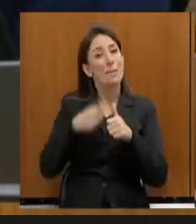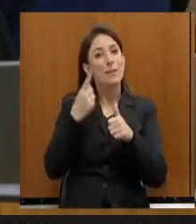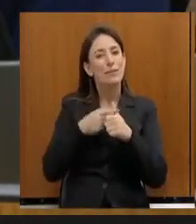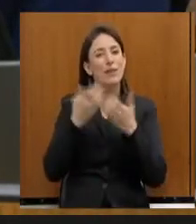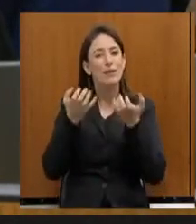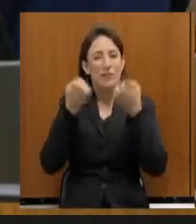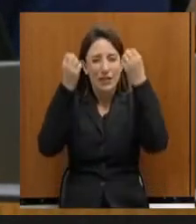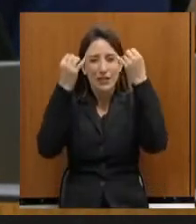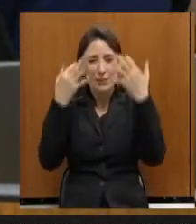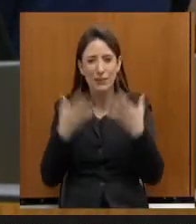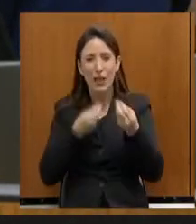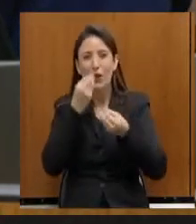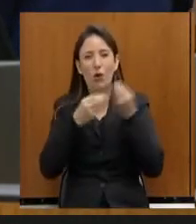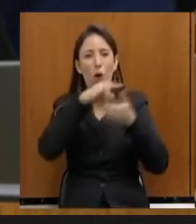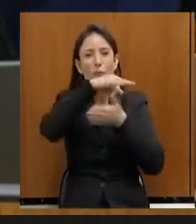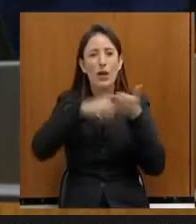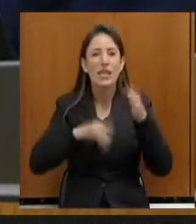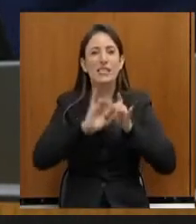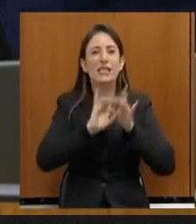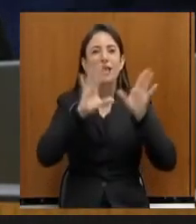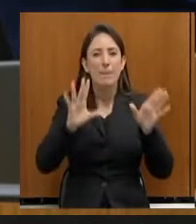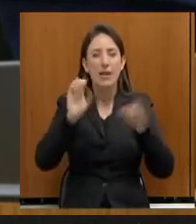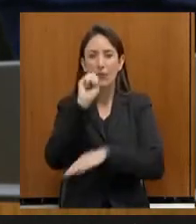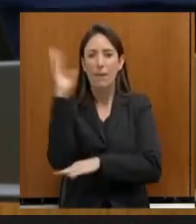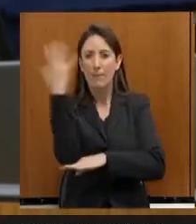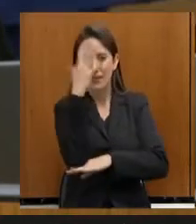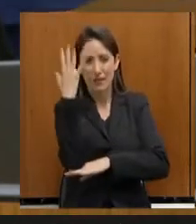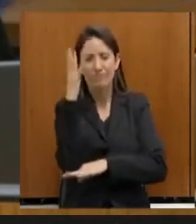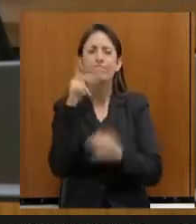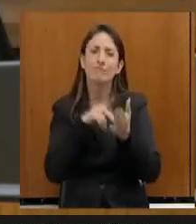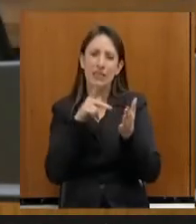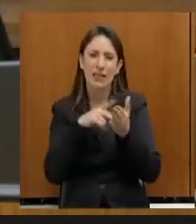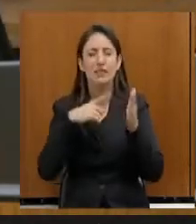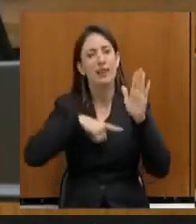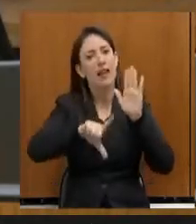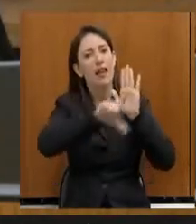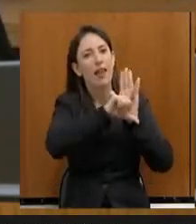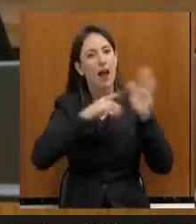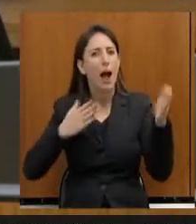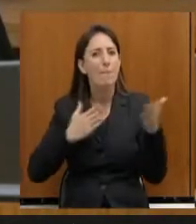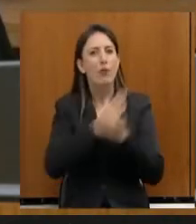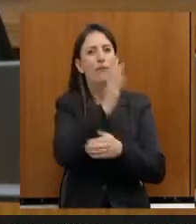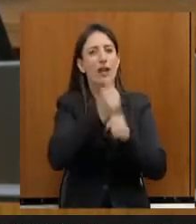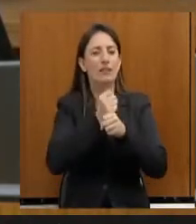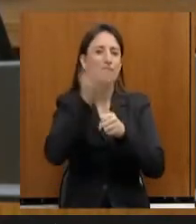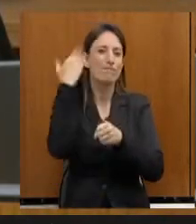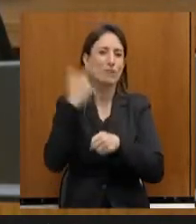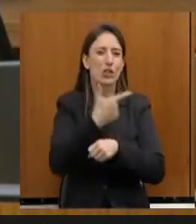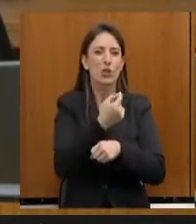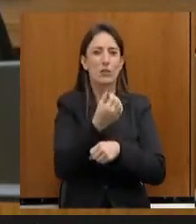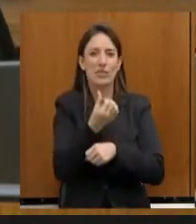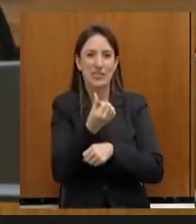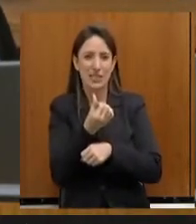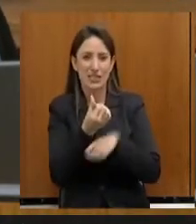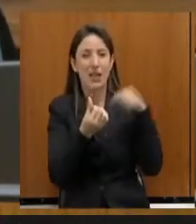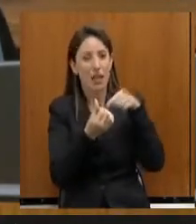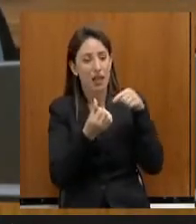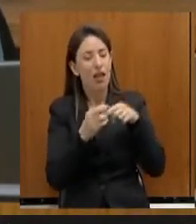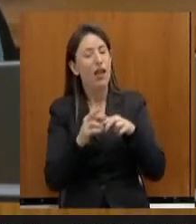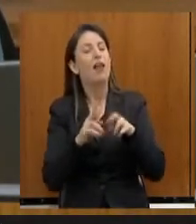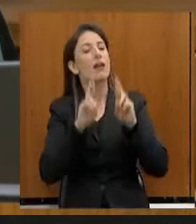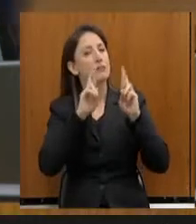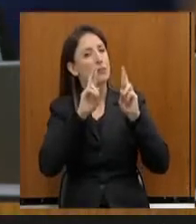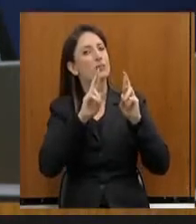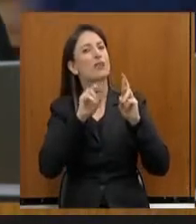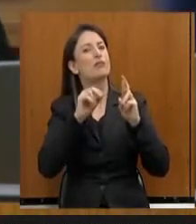do licenciamento Ambiental de fato a lei aprovada em 2016 propiciou todo esse avanço que